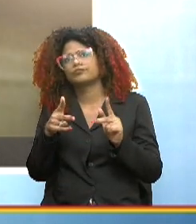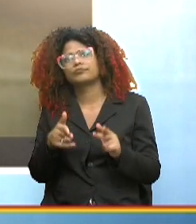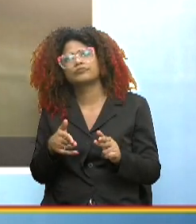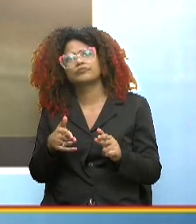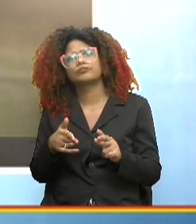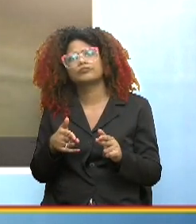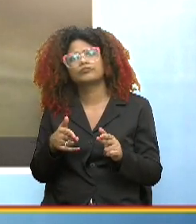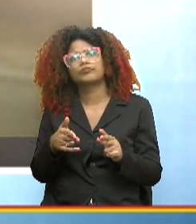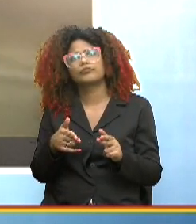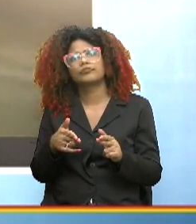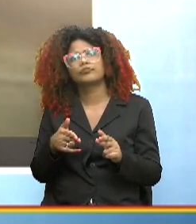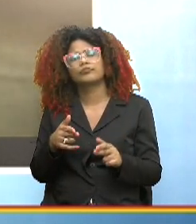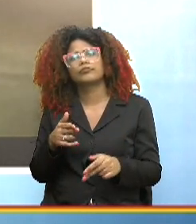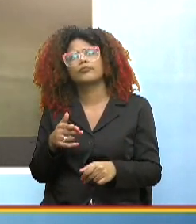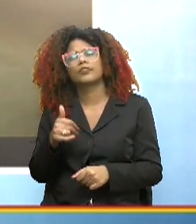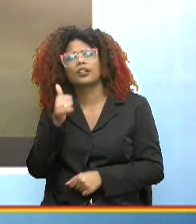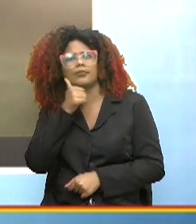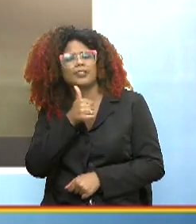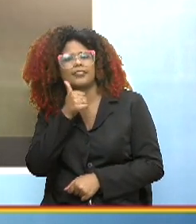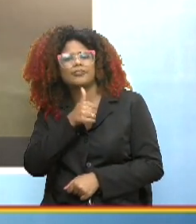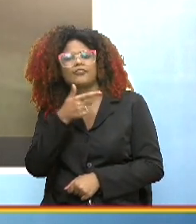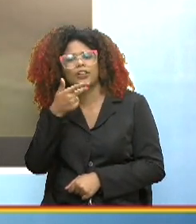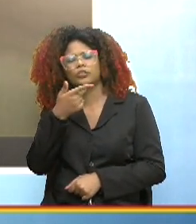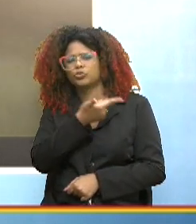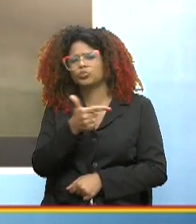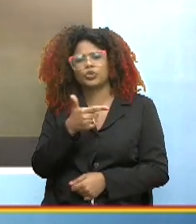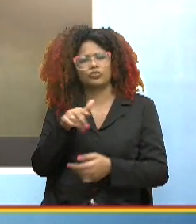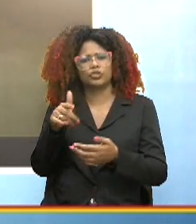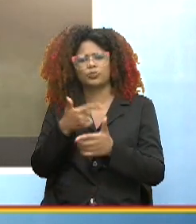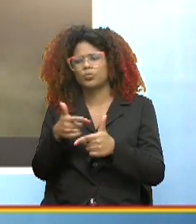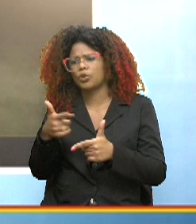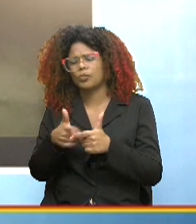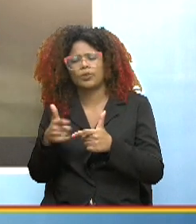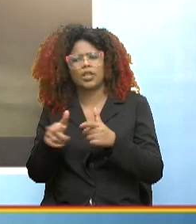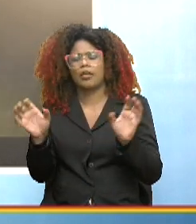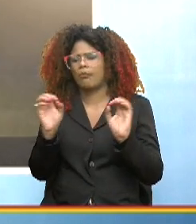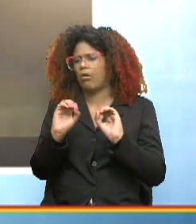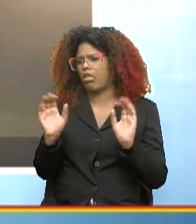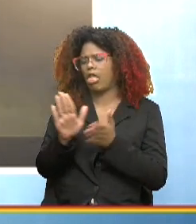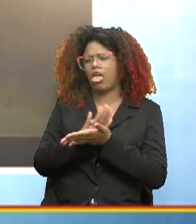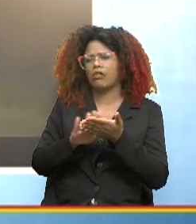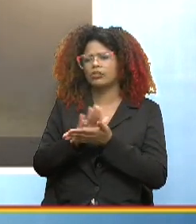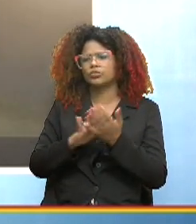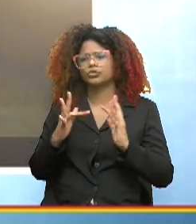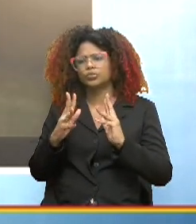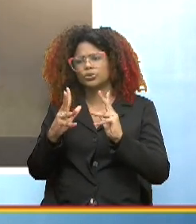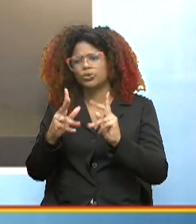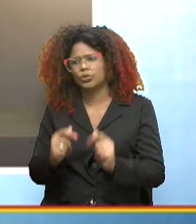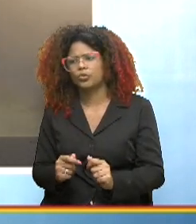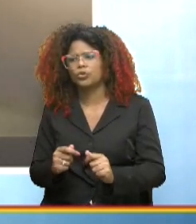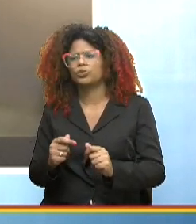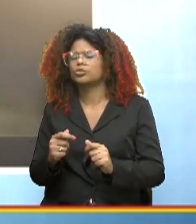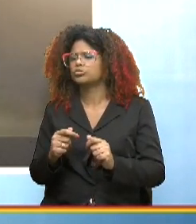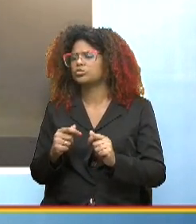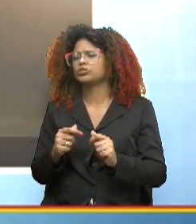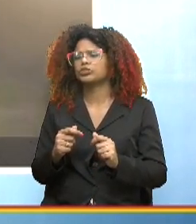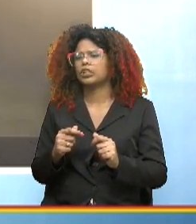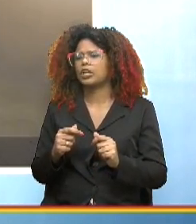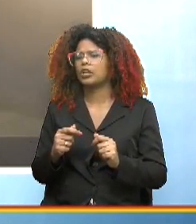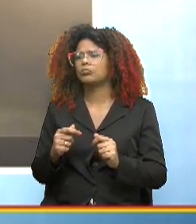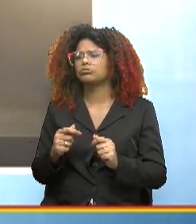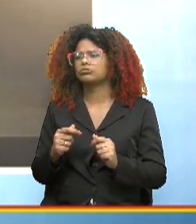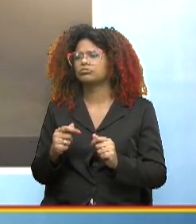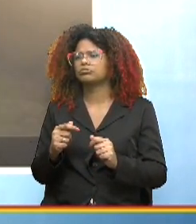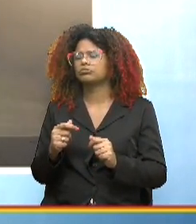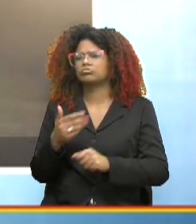da dela que assim que não não teve problema nenhum em nenhum momento todas as pessoas agiram completamente